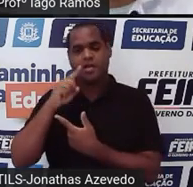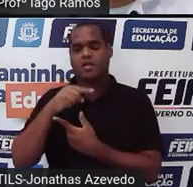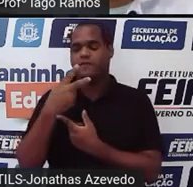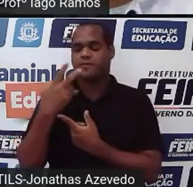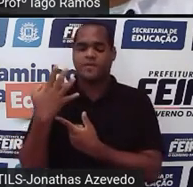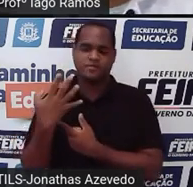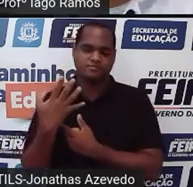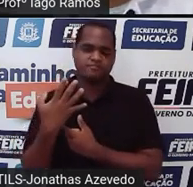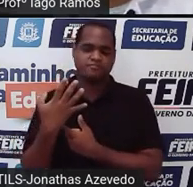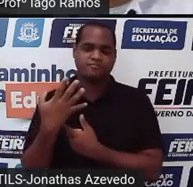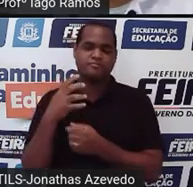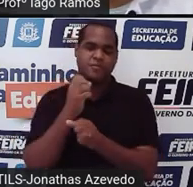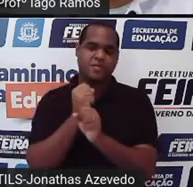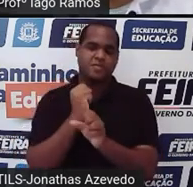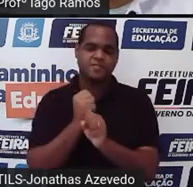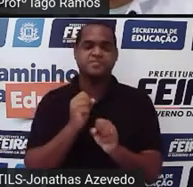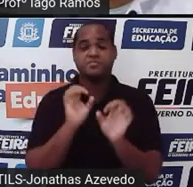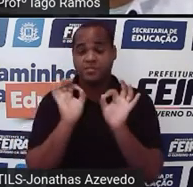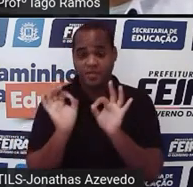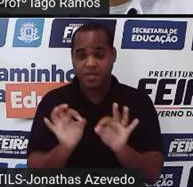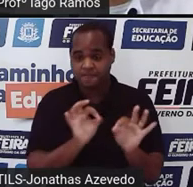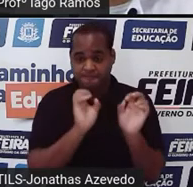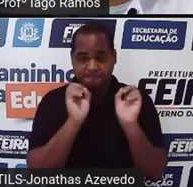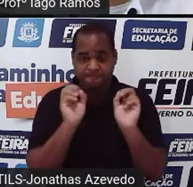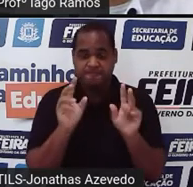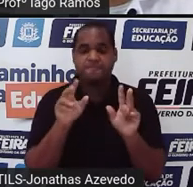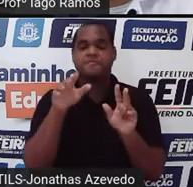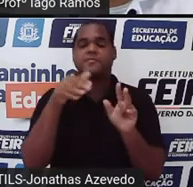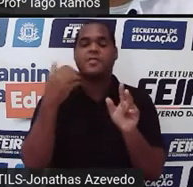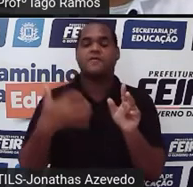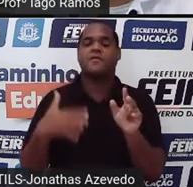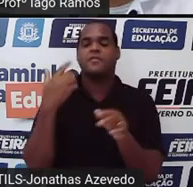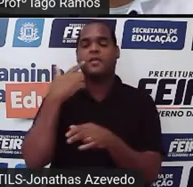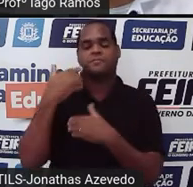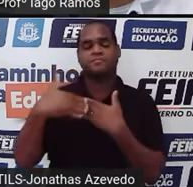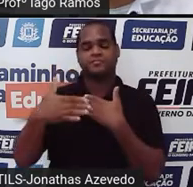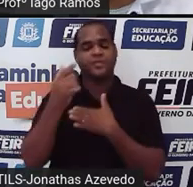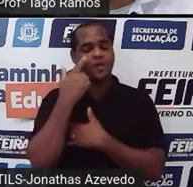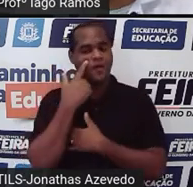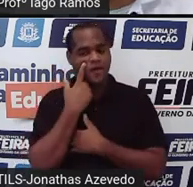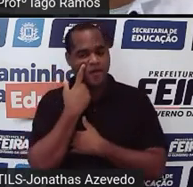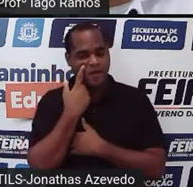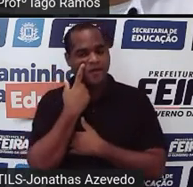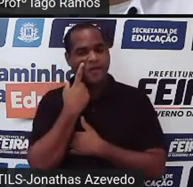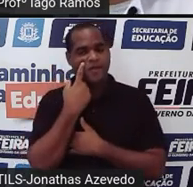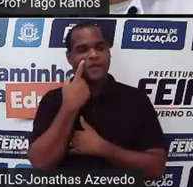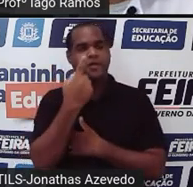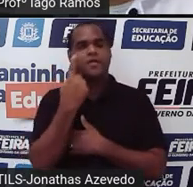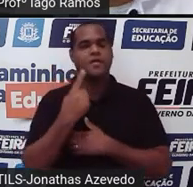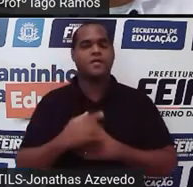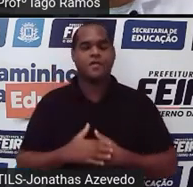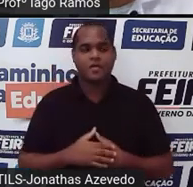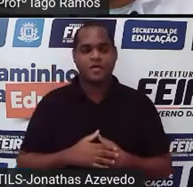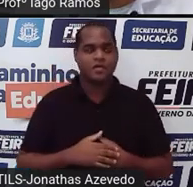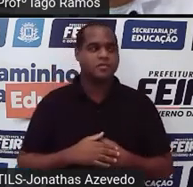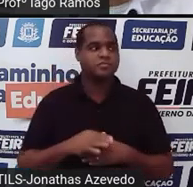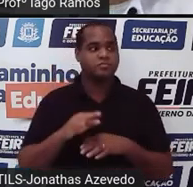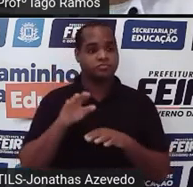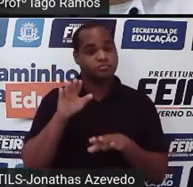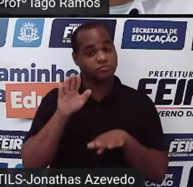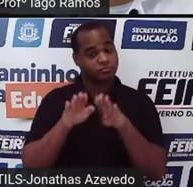24 Tá então vamos lá olha só e talvez